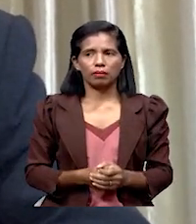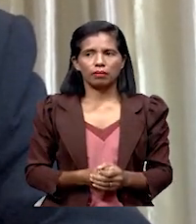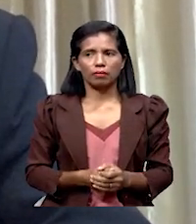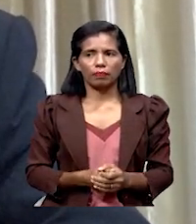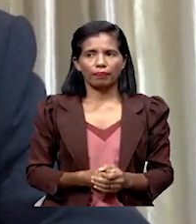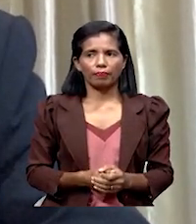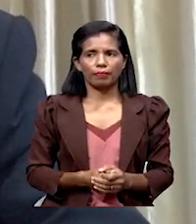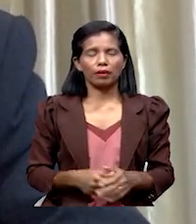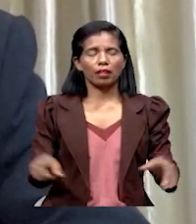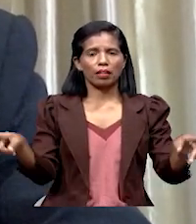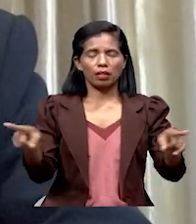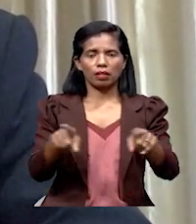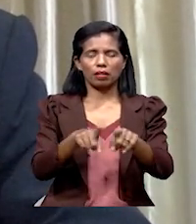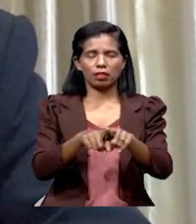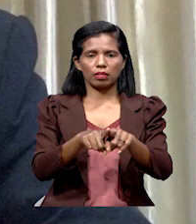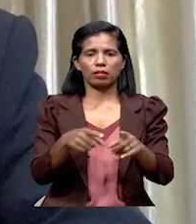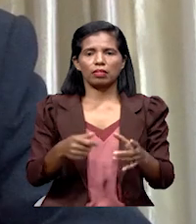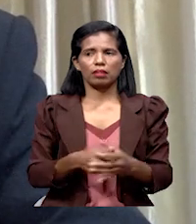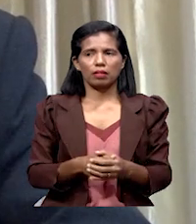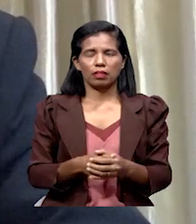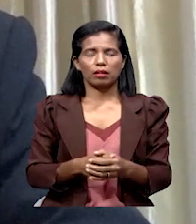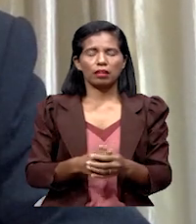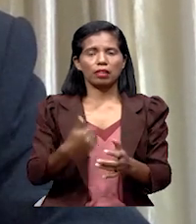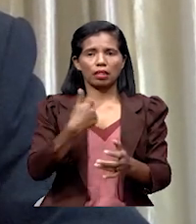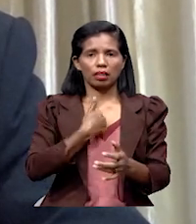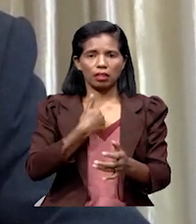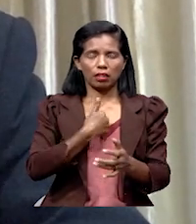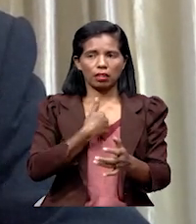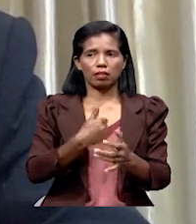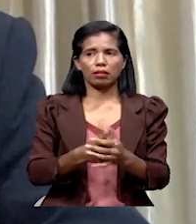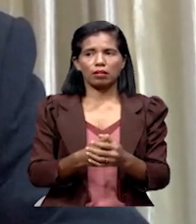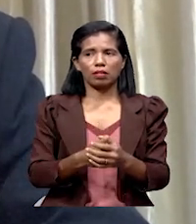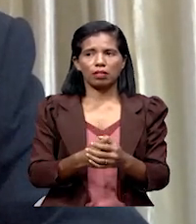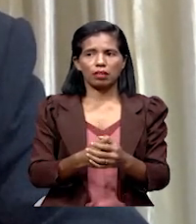ida ne nia candidato